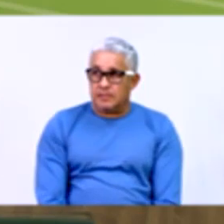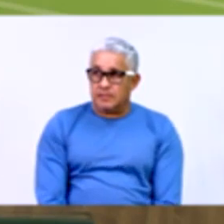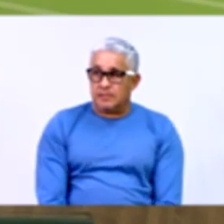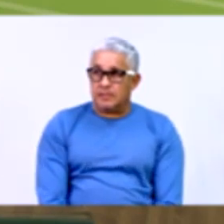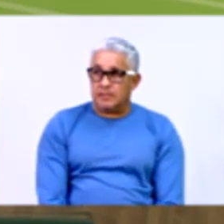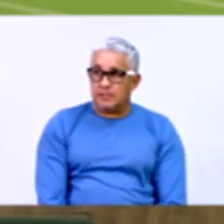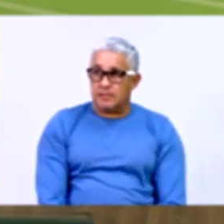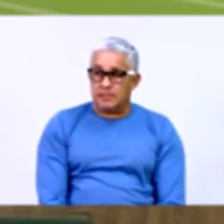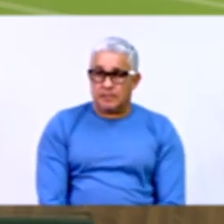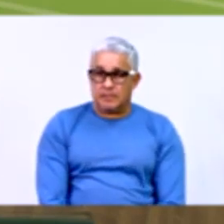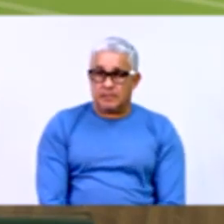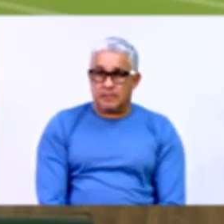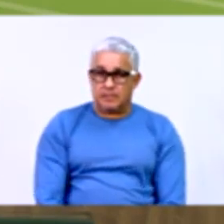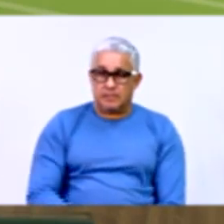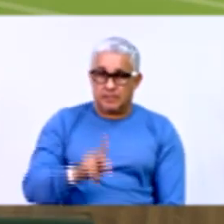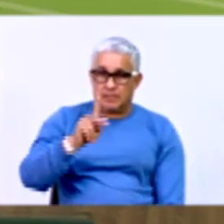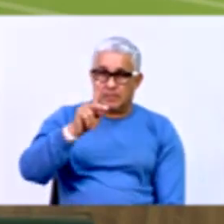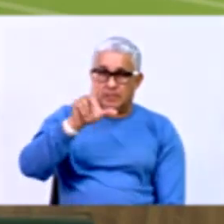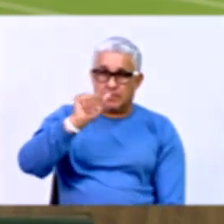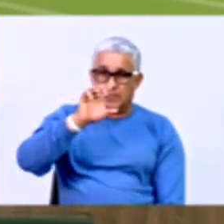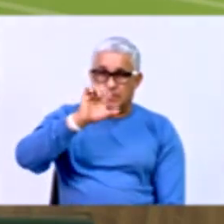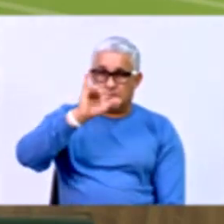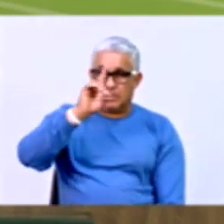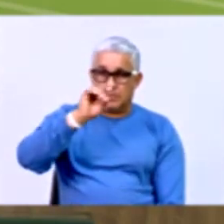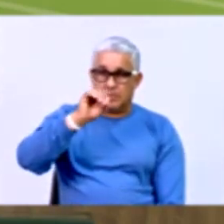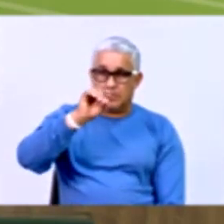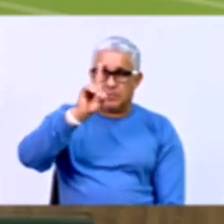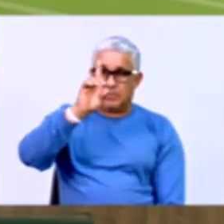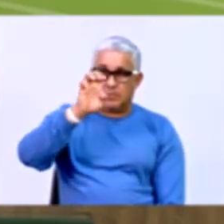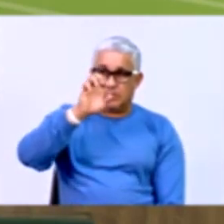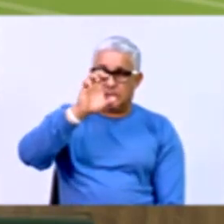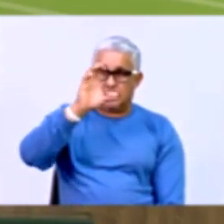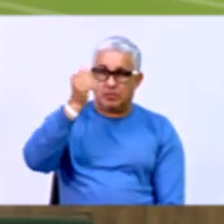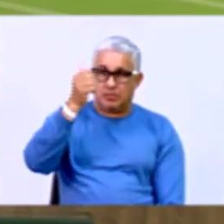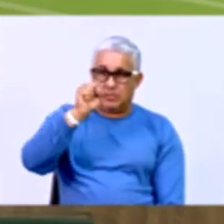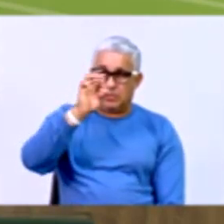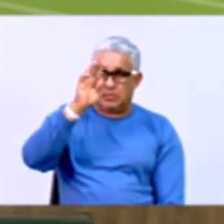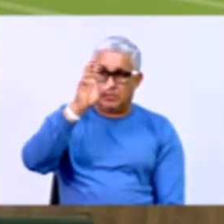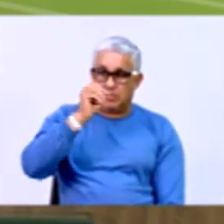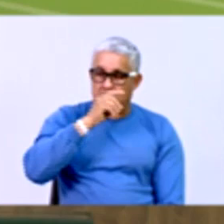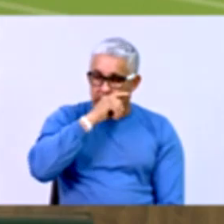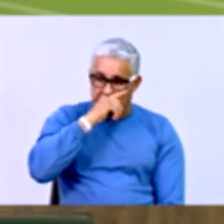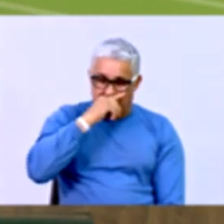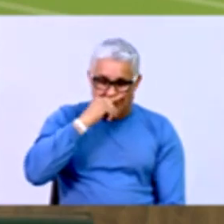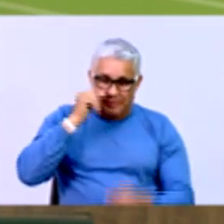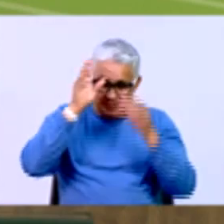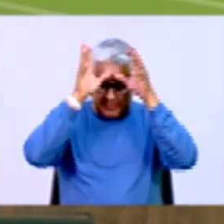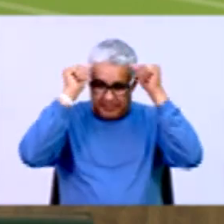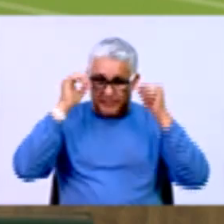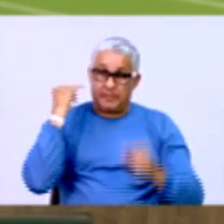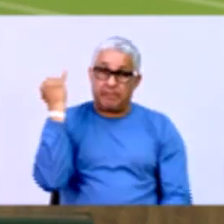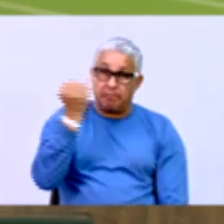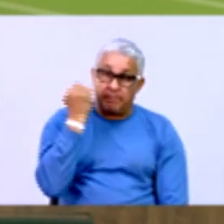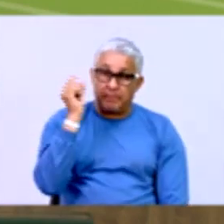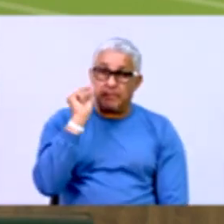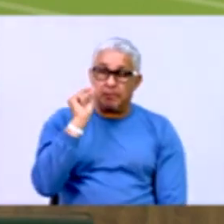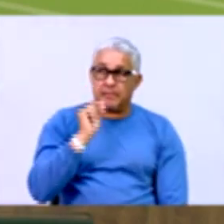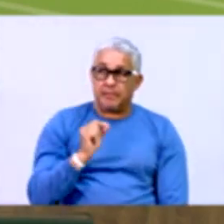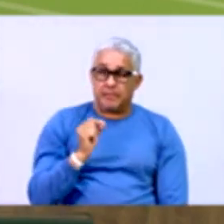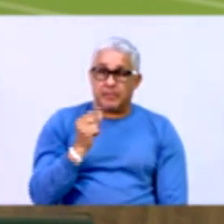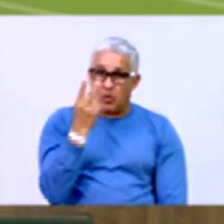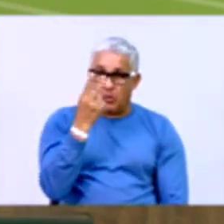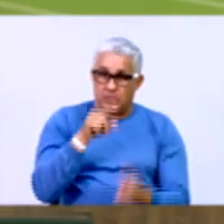Outro, Polo Plácido de Castro, agora já respondeu logo depois da questão 2 aí. Bom, é importante, na questão 2,